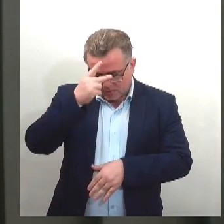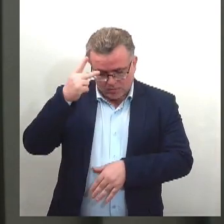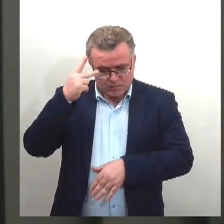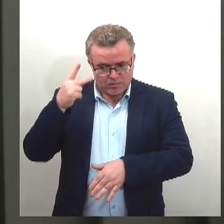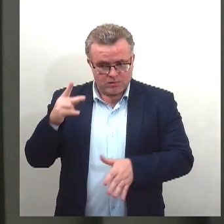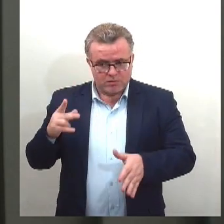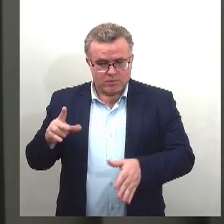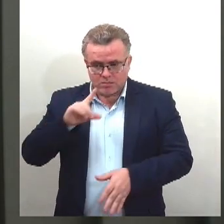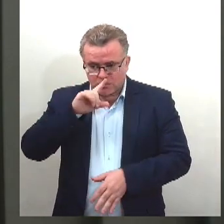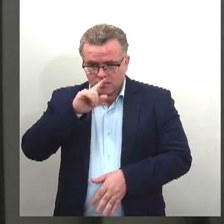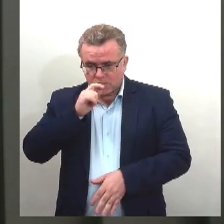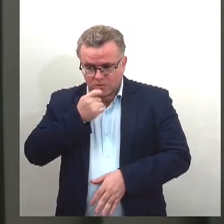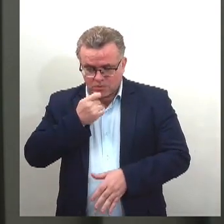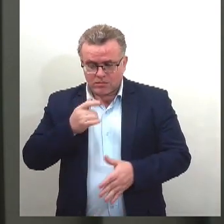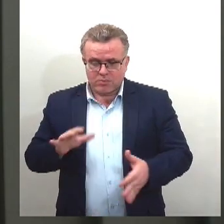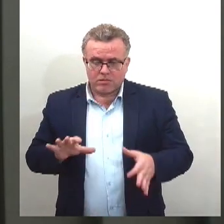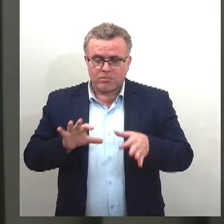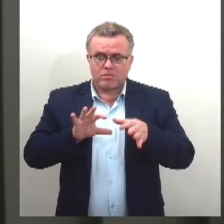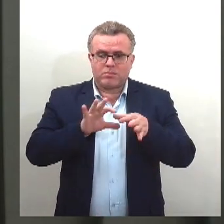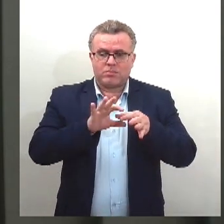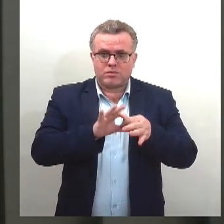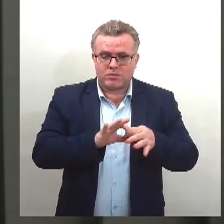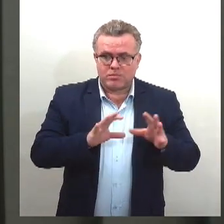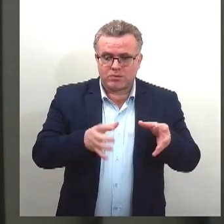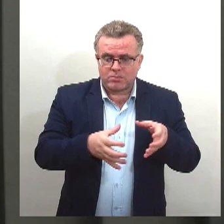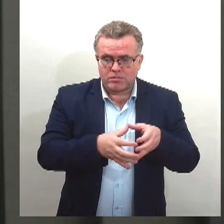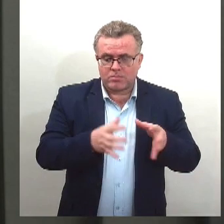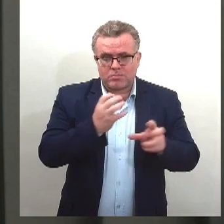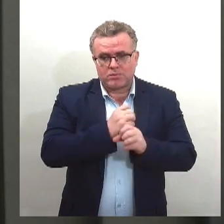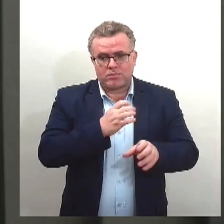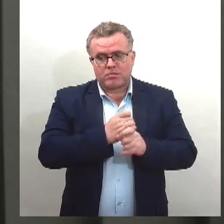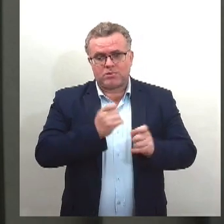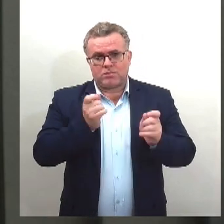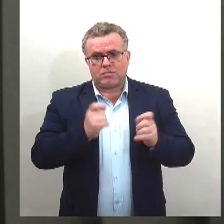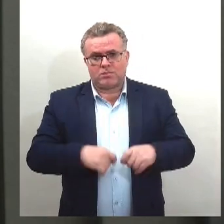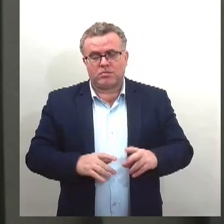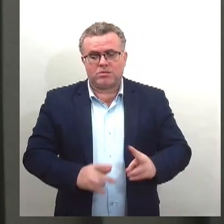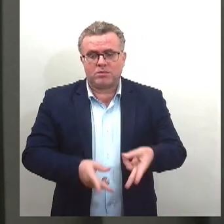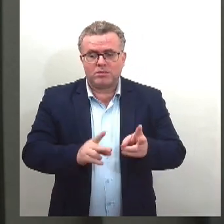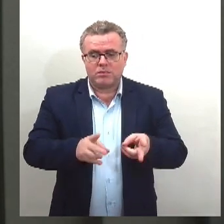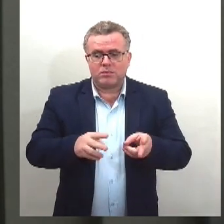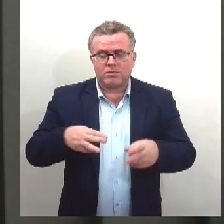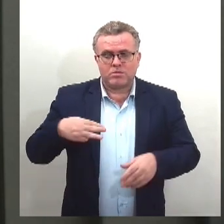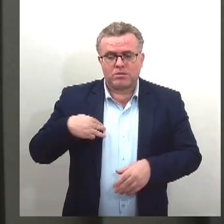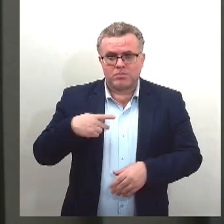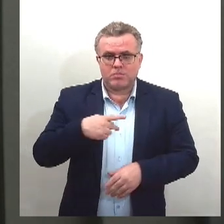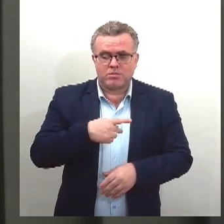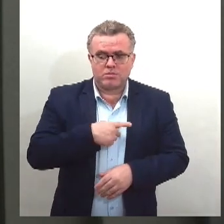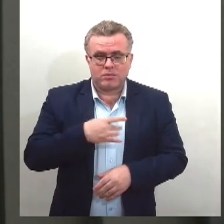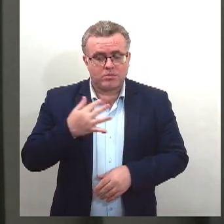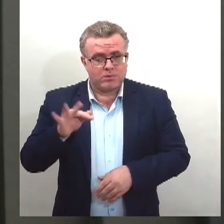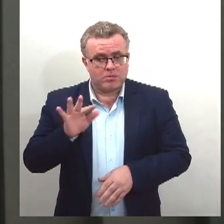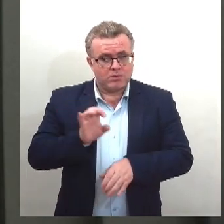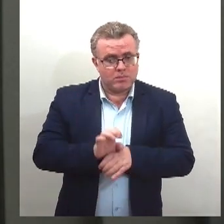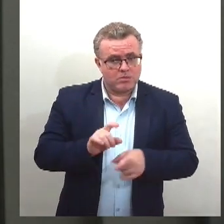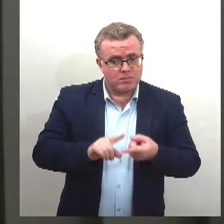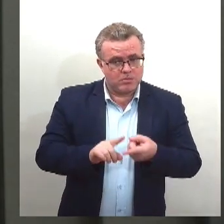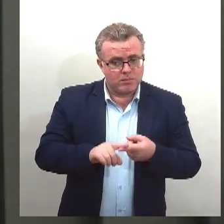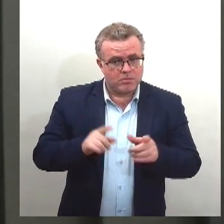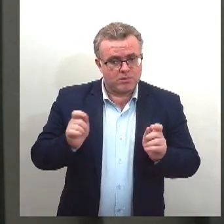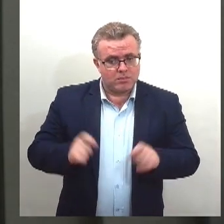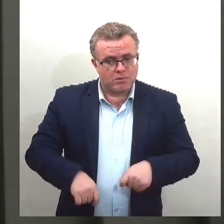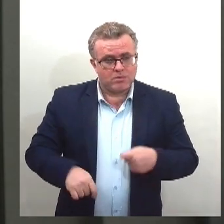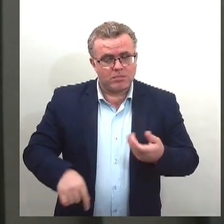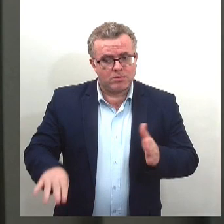órgãos estaduais de contabilidade e finanças e os Ministérios Públicos Estadual e Federal. O documento previa a seleção de até